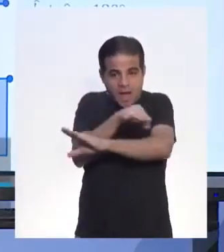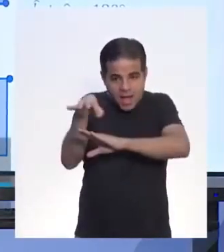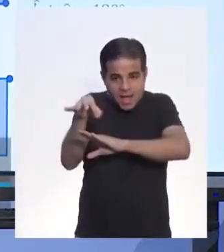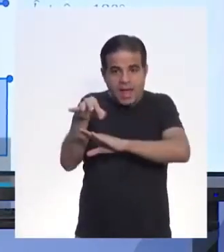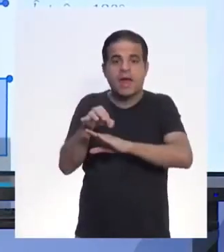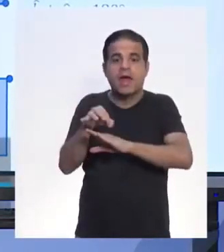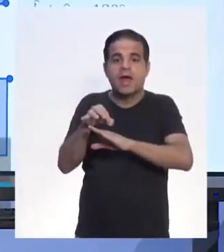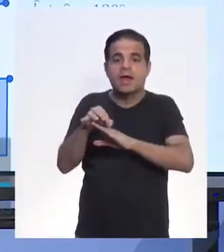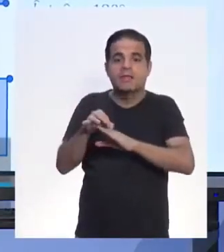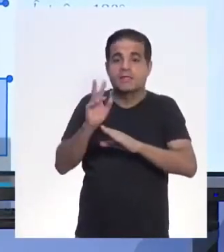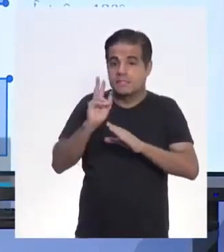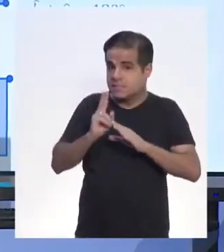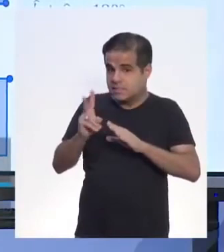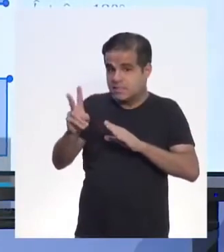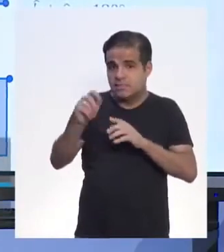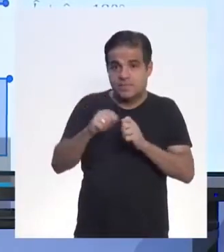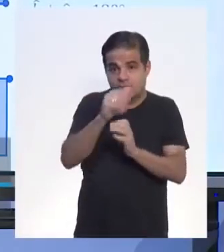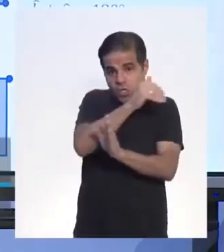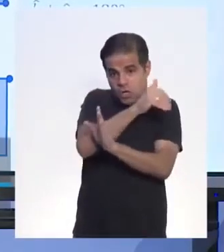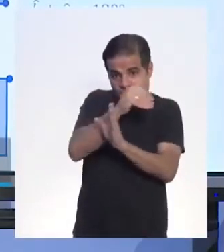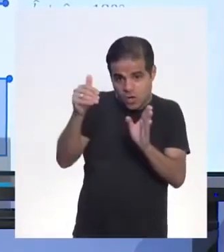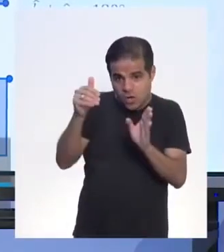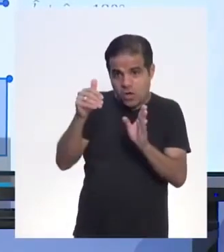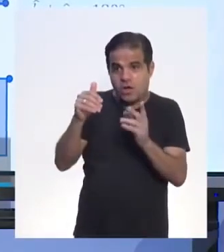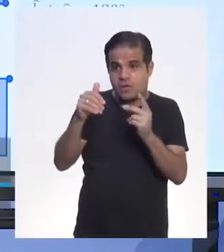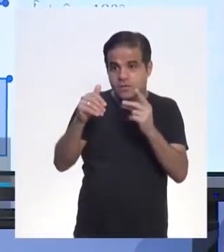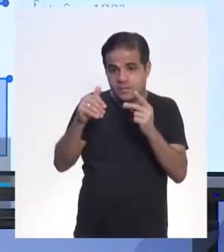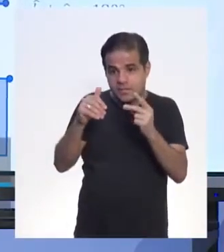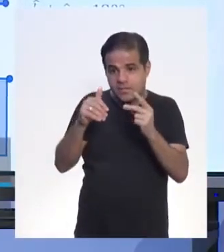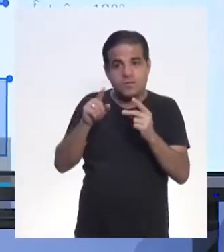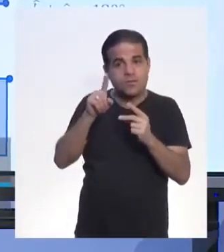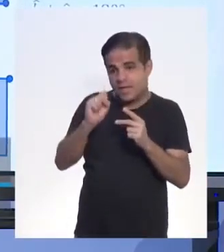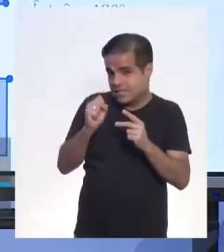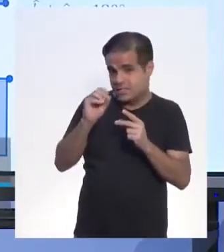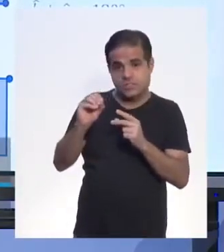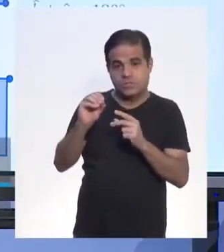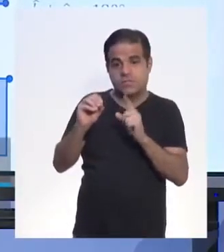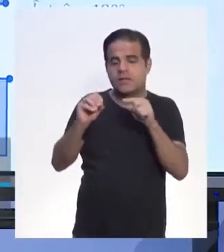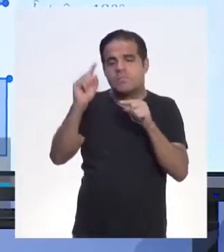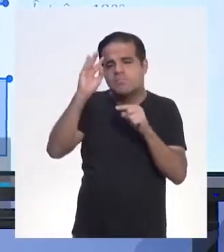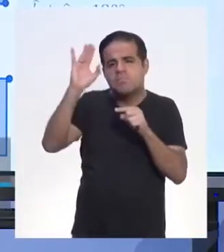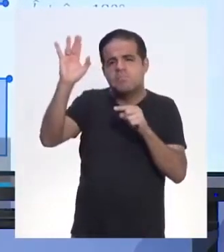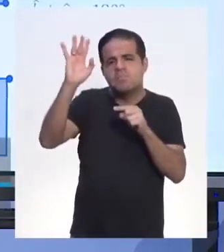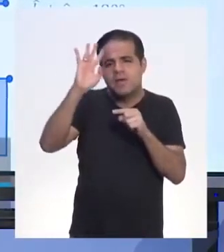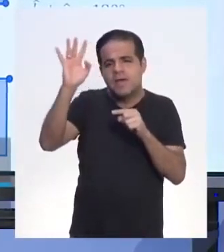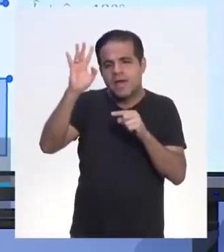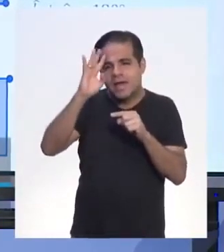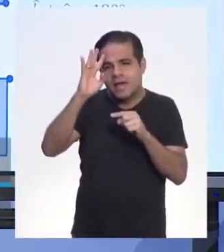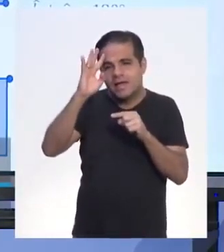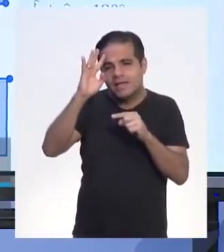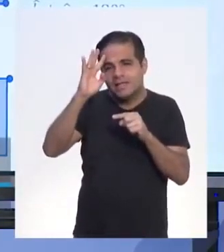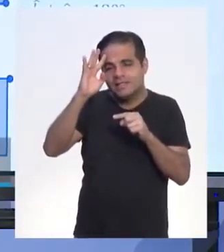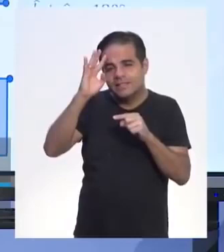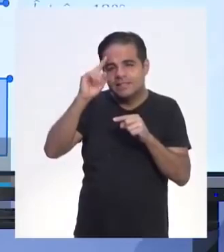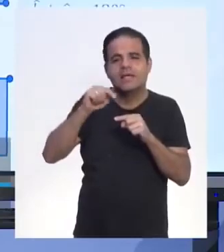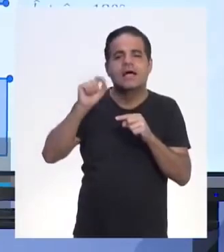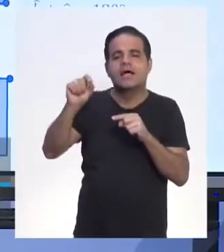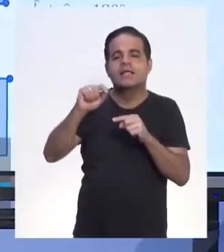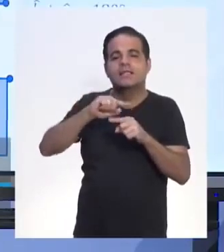caso ali, toda vez que você corta uma circunferência ao meio é 180. Então, pensa, uma circunferência inteira